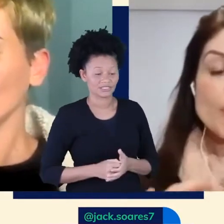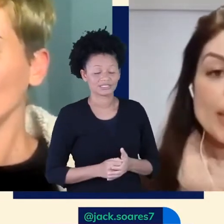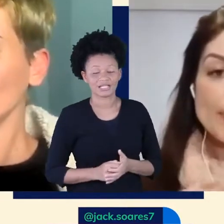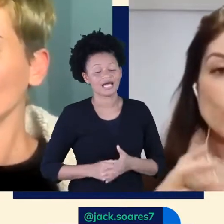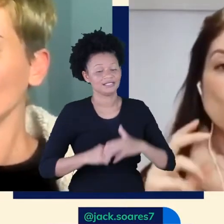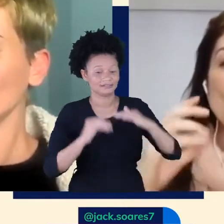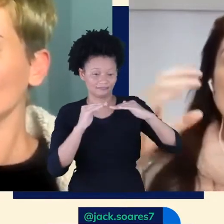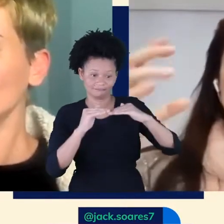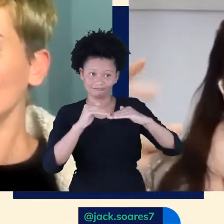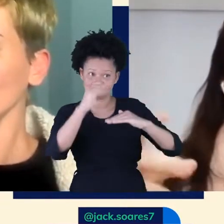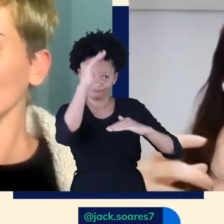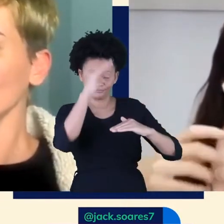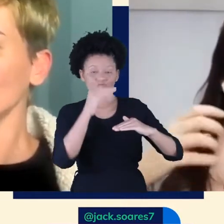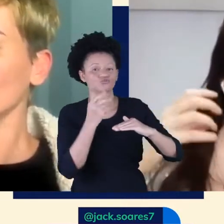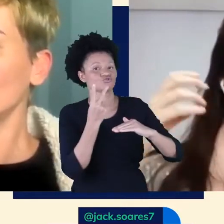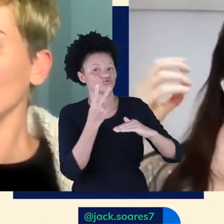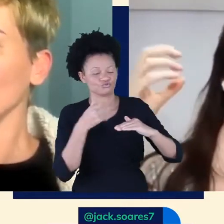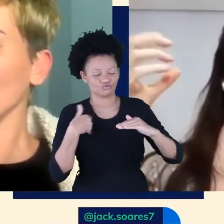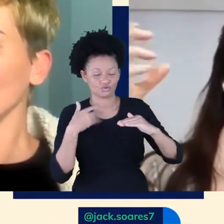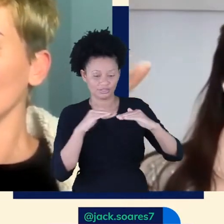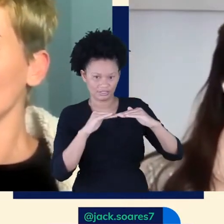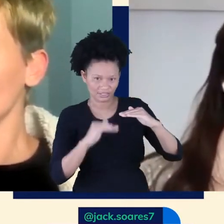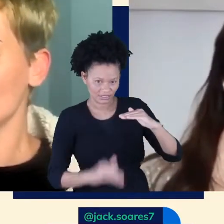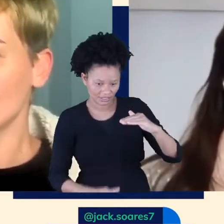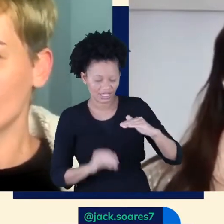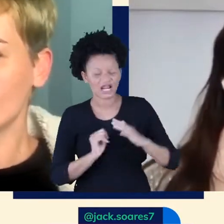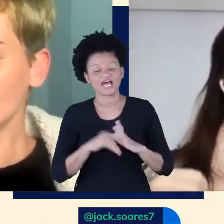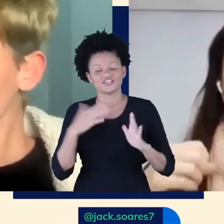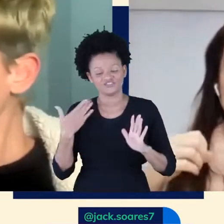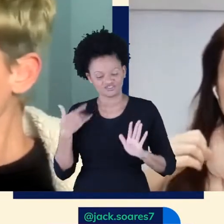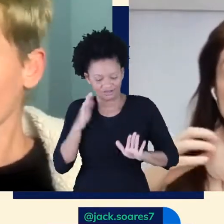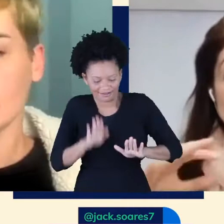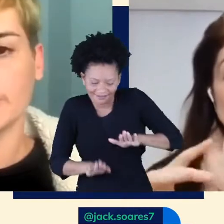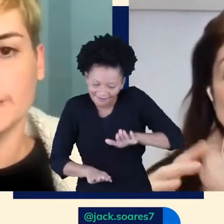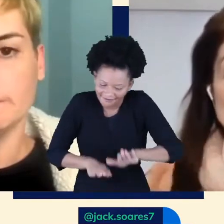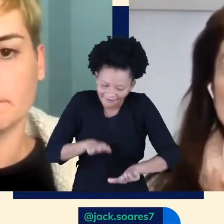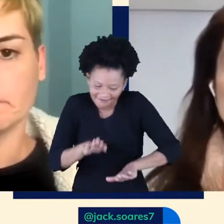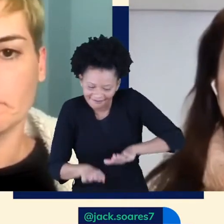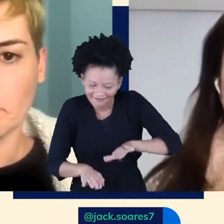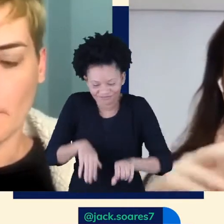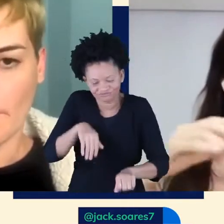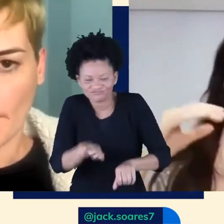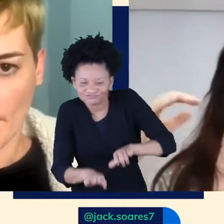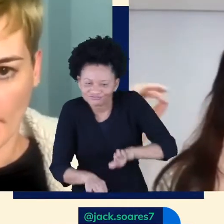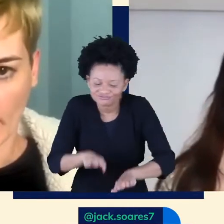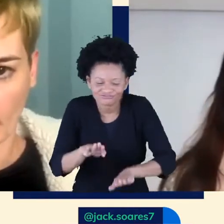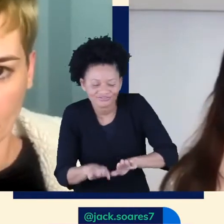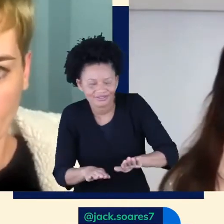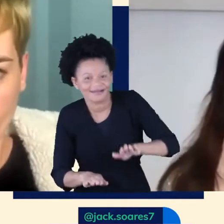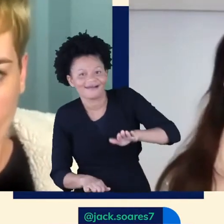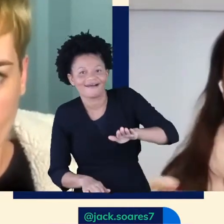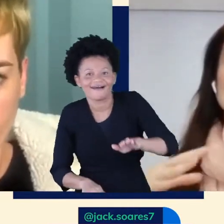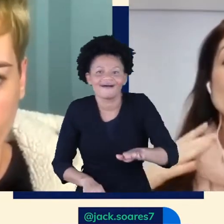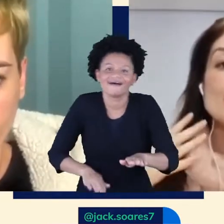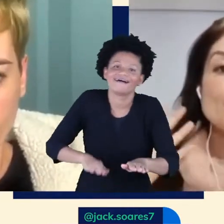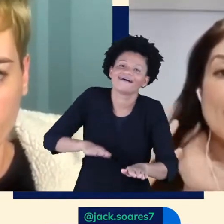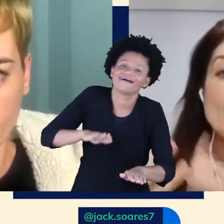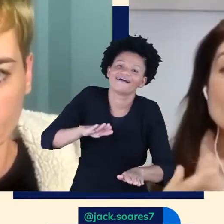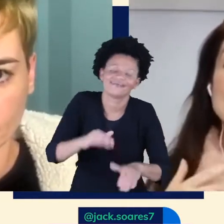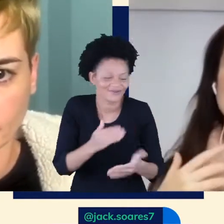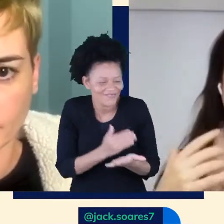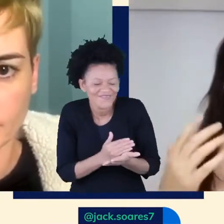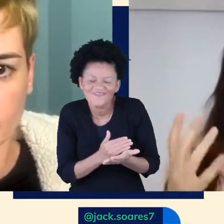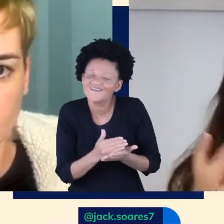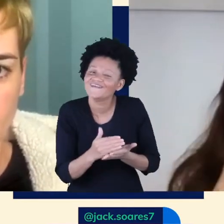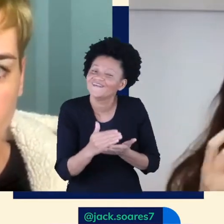já experimentou, ela já está desenvolvendo a parte motora, ela já engatinhou, ela já começou a andar, cada vez